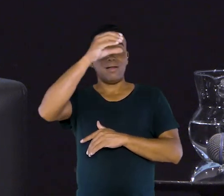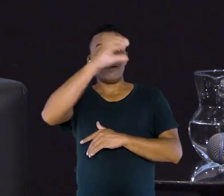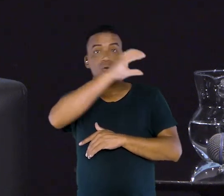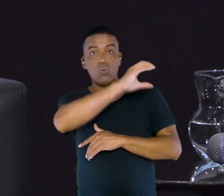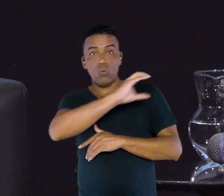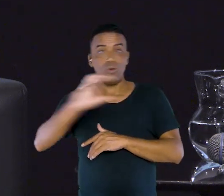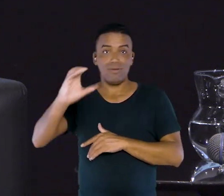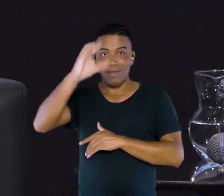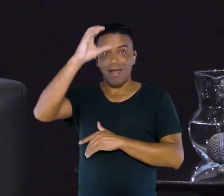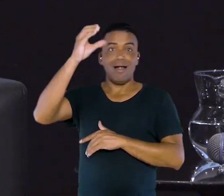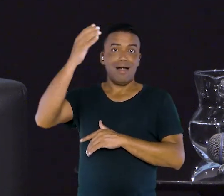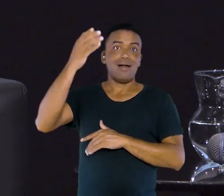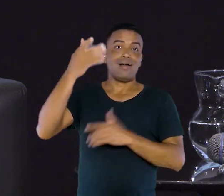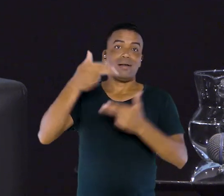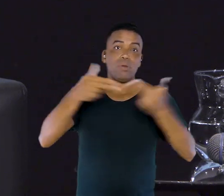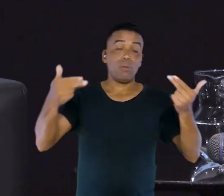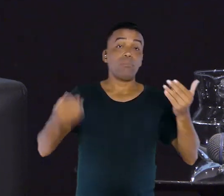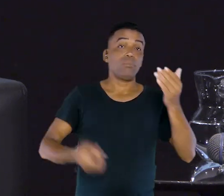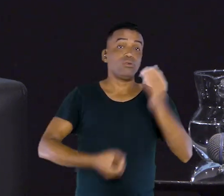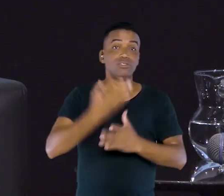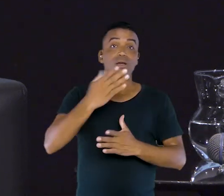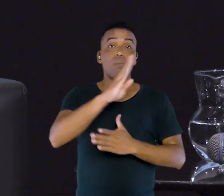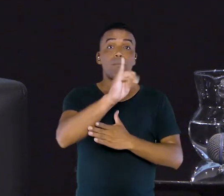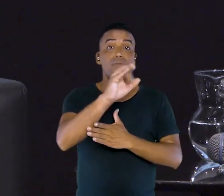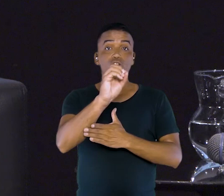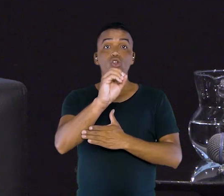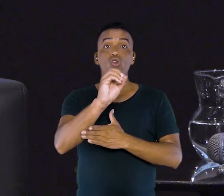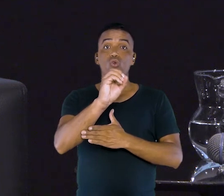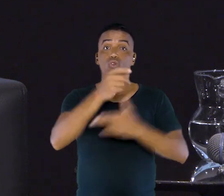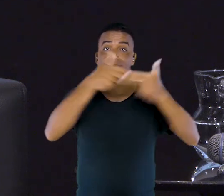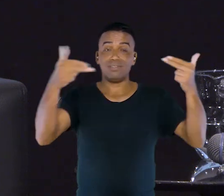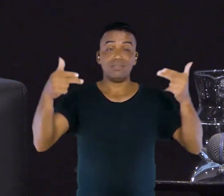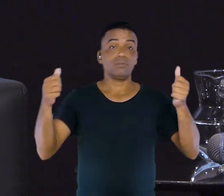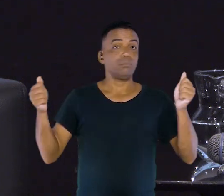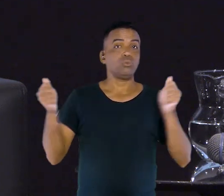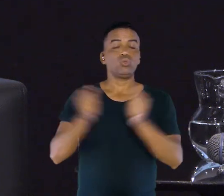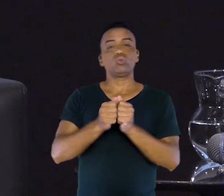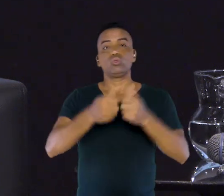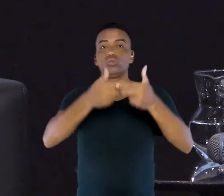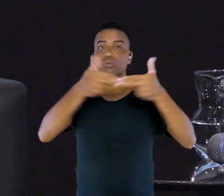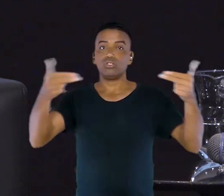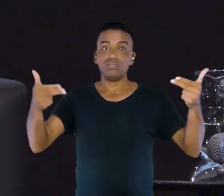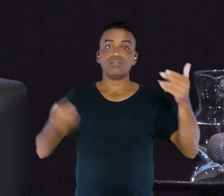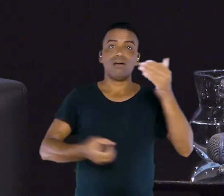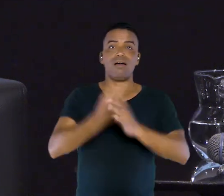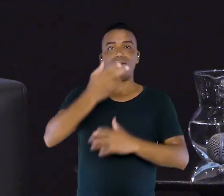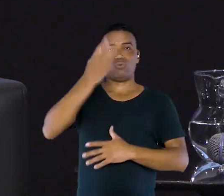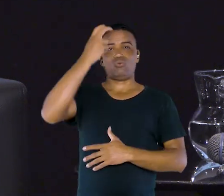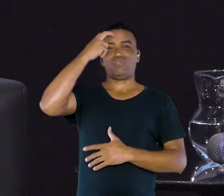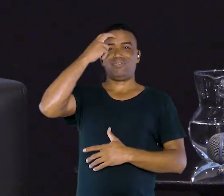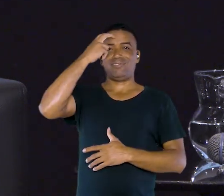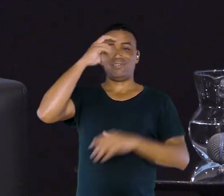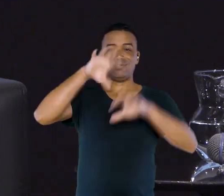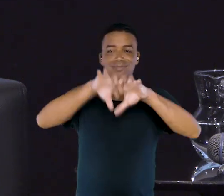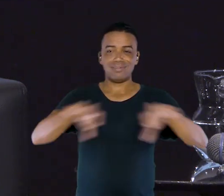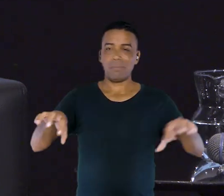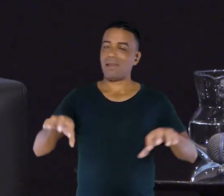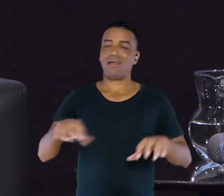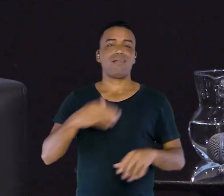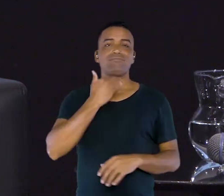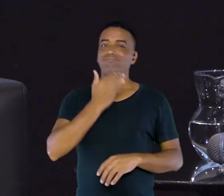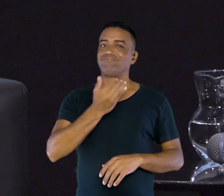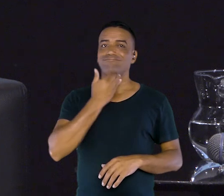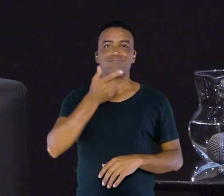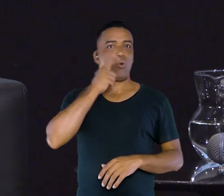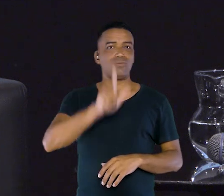dizer, a produção dessa agrobiodiversidade, ela caminha em conjunto com a produção da diversidade cultural. Não dá para separar essas